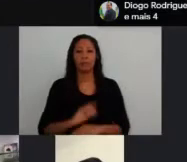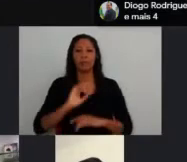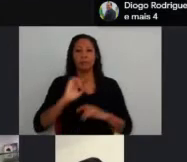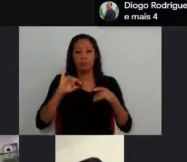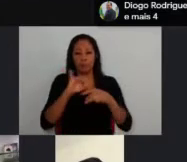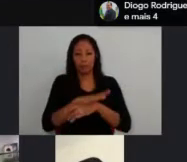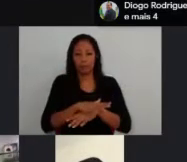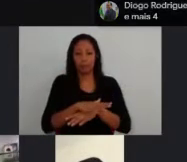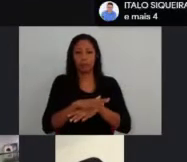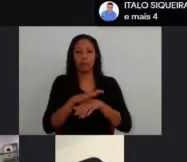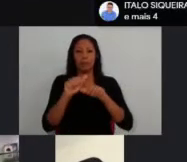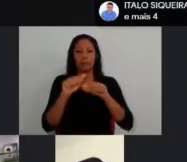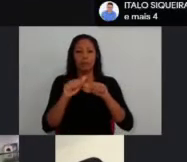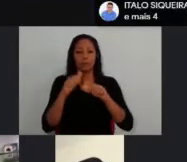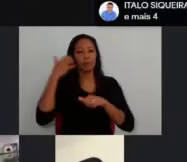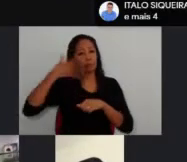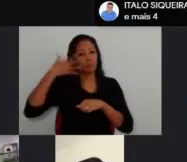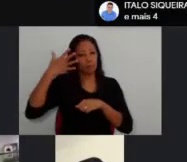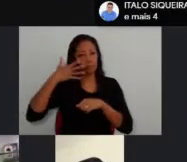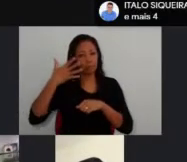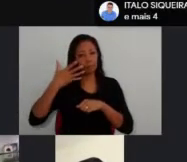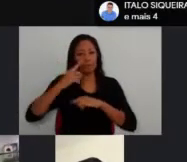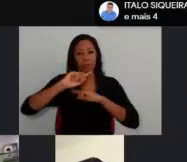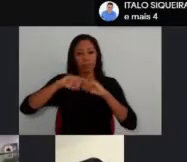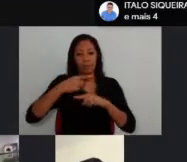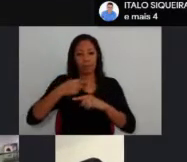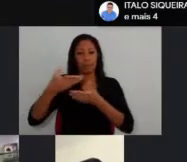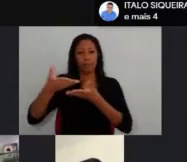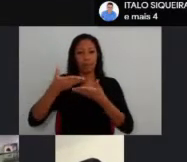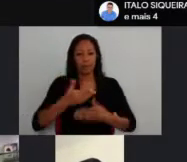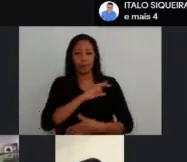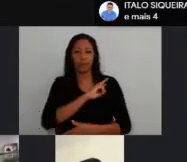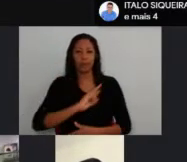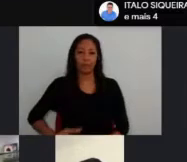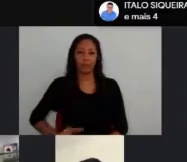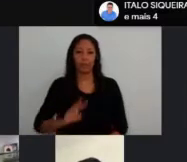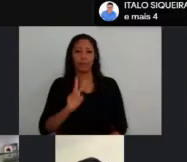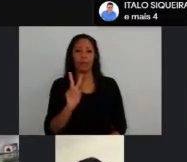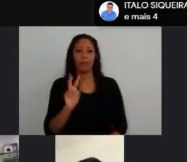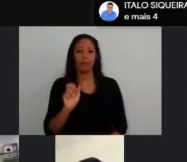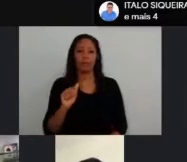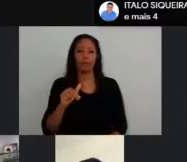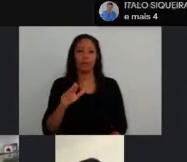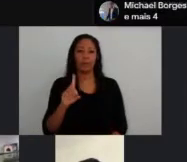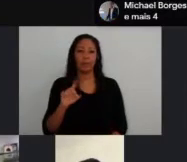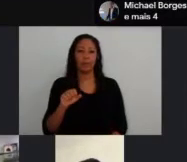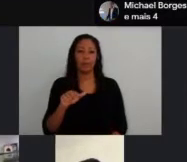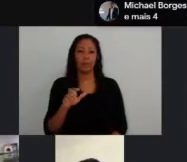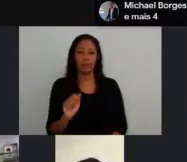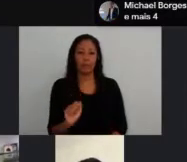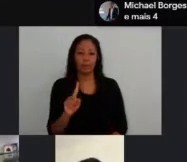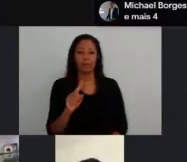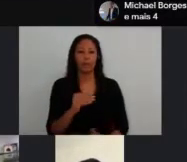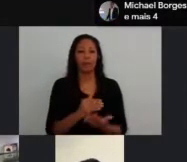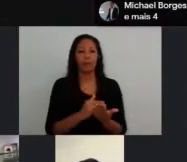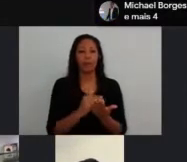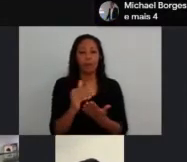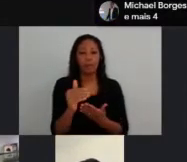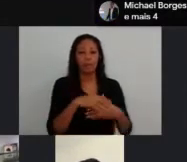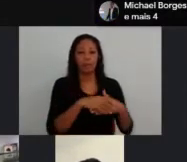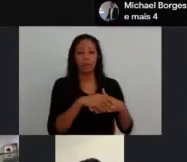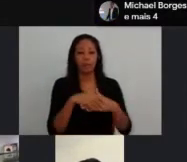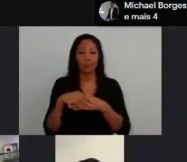vereadora Raimunda Nilda e, em seguida, convidou para ocupar a tribuna a vereadora Vandilma, que iniciou parabenizando